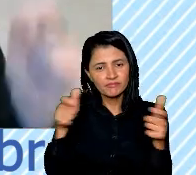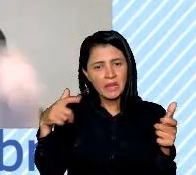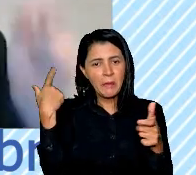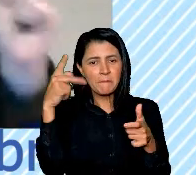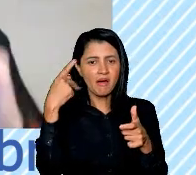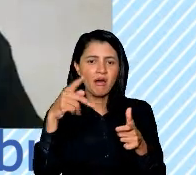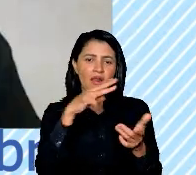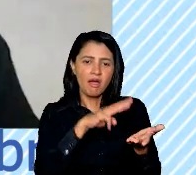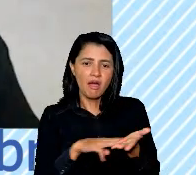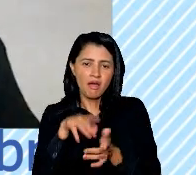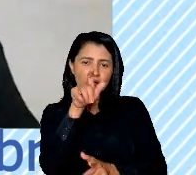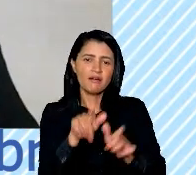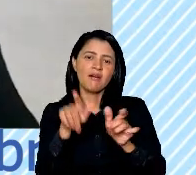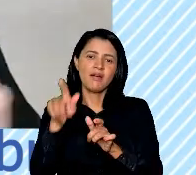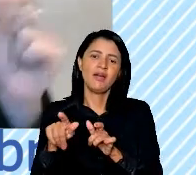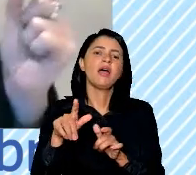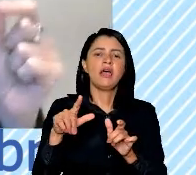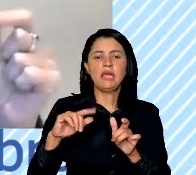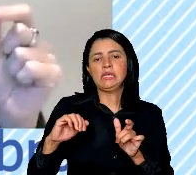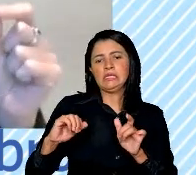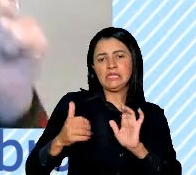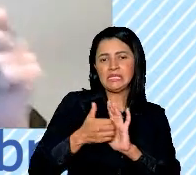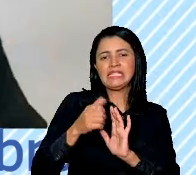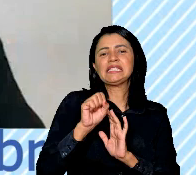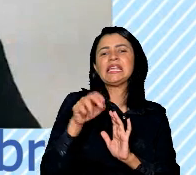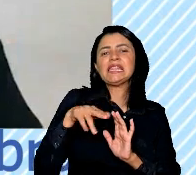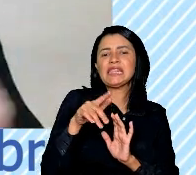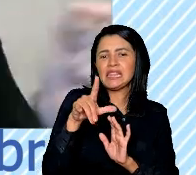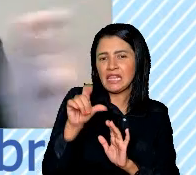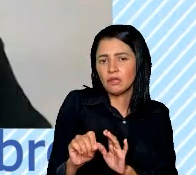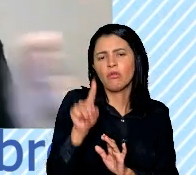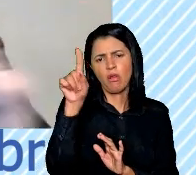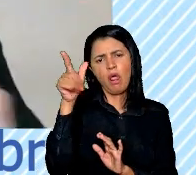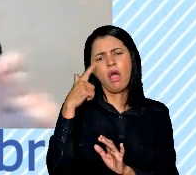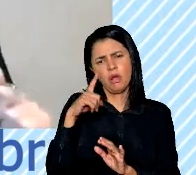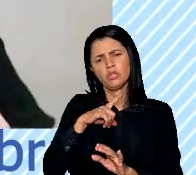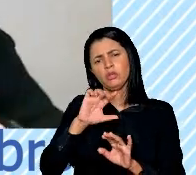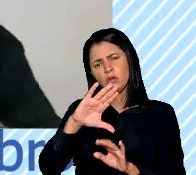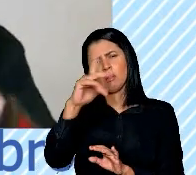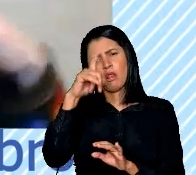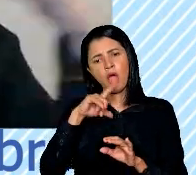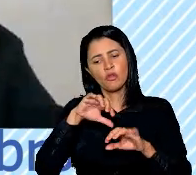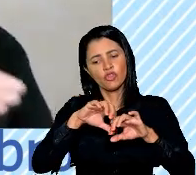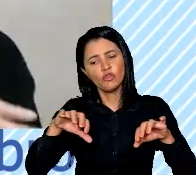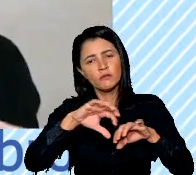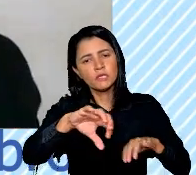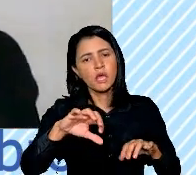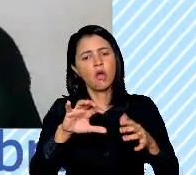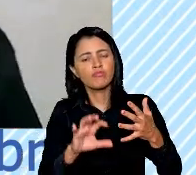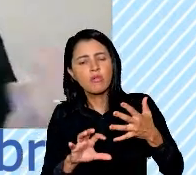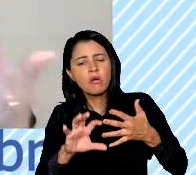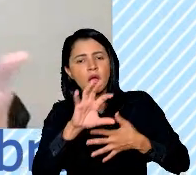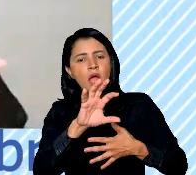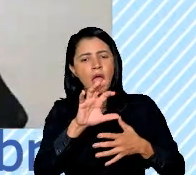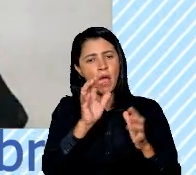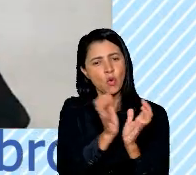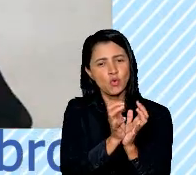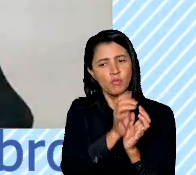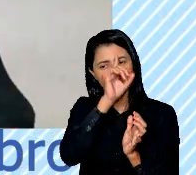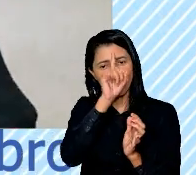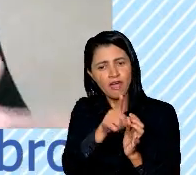Senado. É claro que havia uma divisão de classes. No entanto, exatamente porque havia uma divisão de classes entre os que mandavam e os